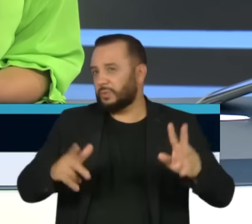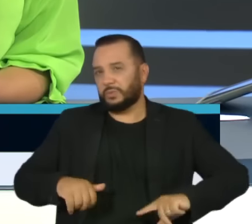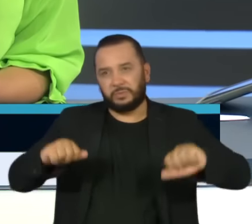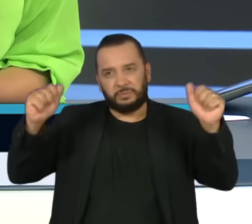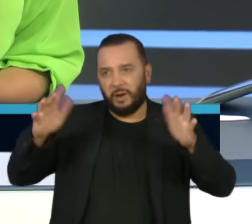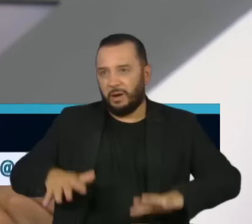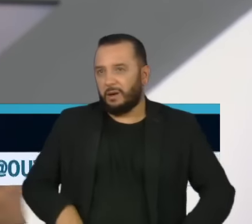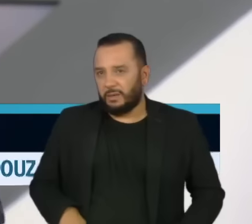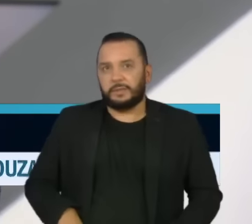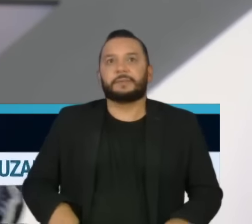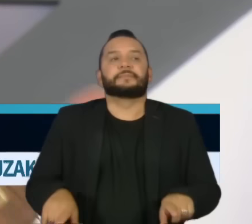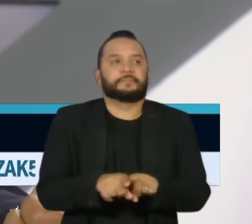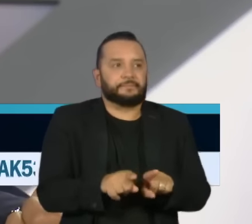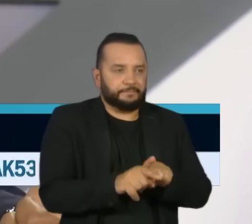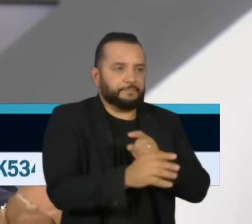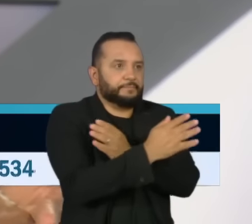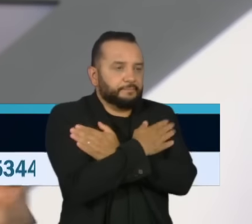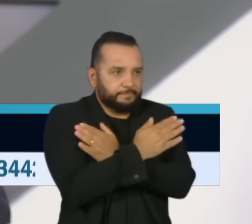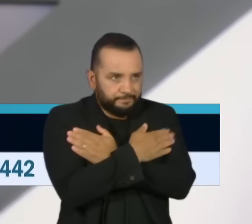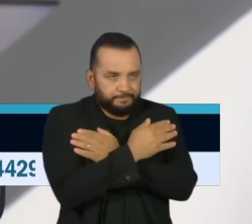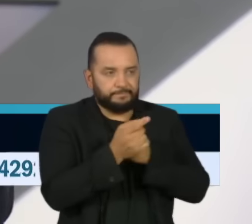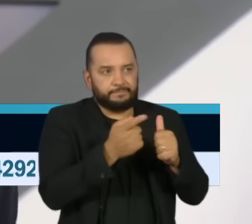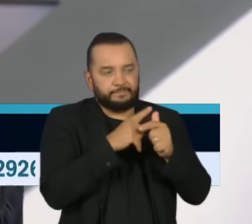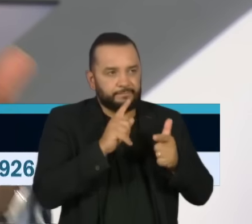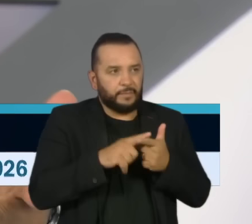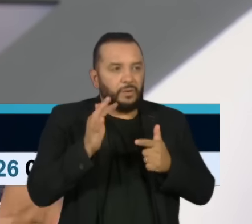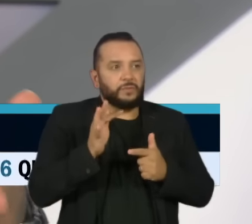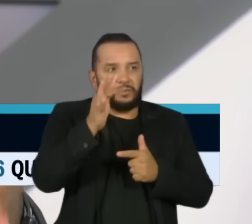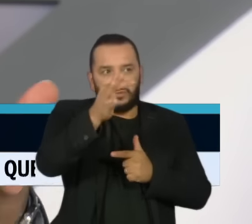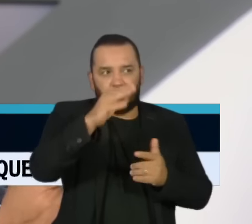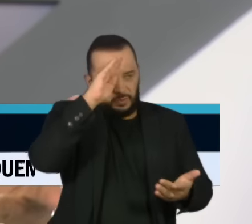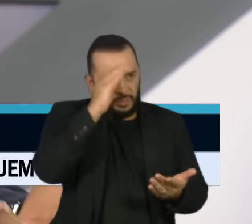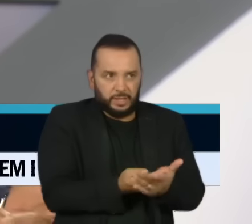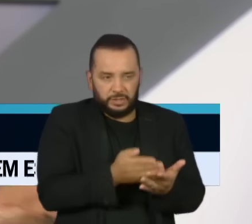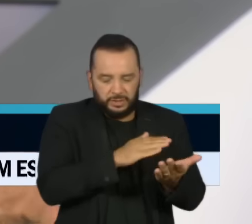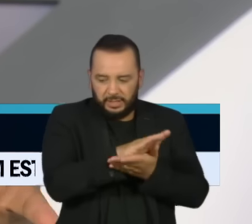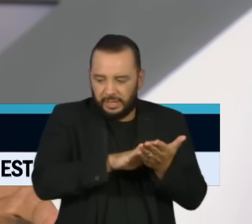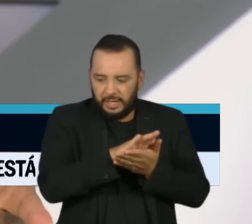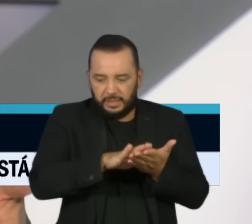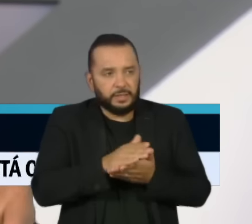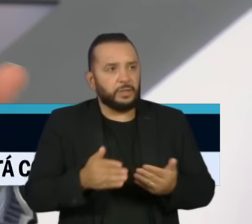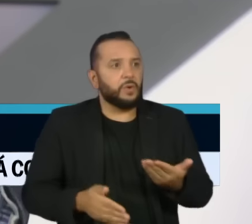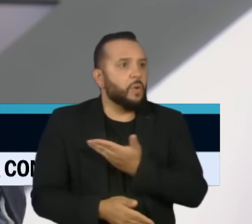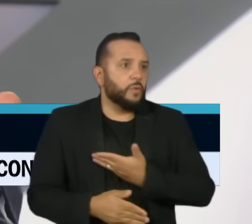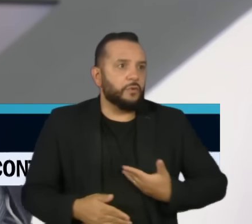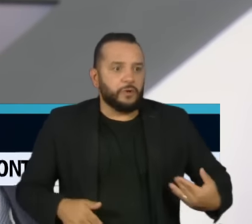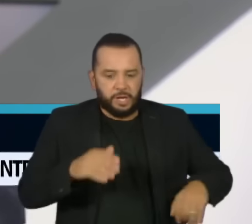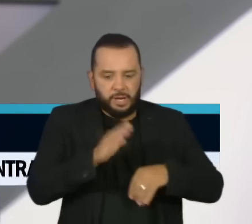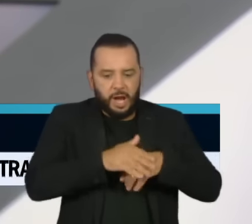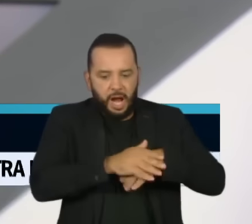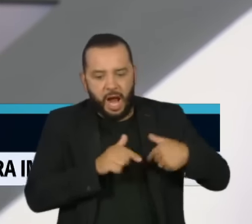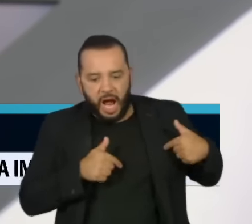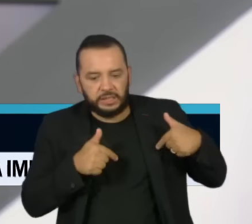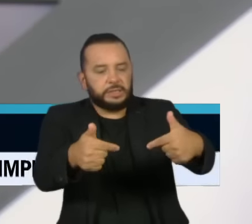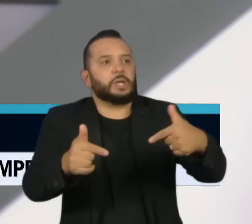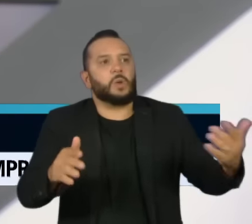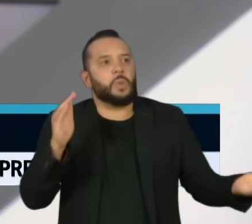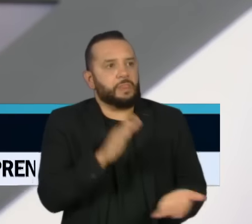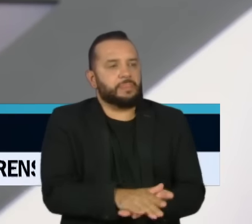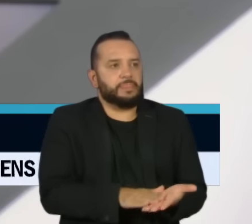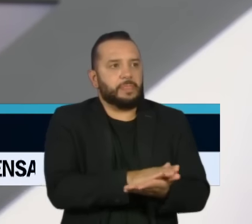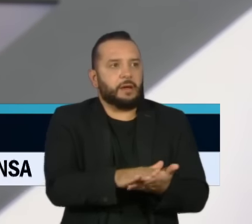isso. Desemprego, falta de expectativa, sem qualquer tipo de política pública para, né, construir essa